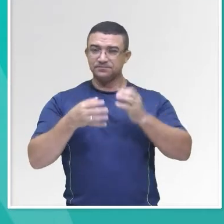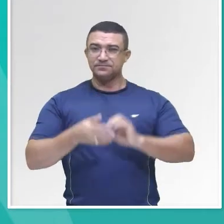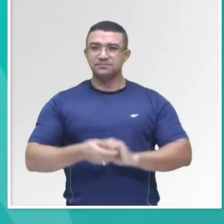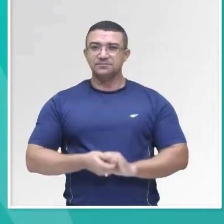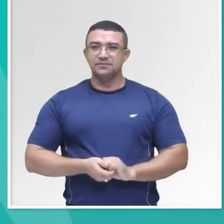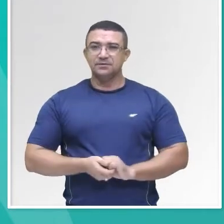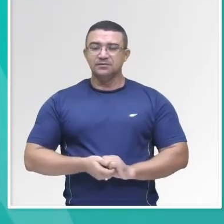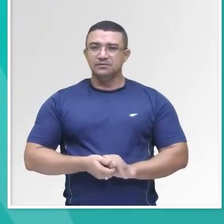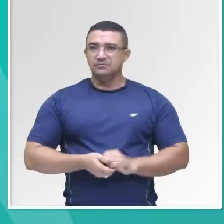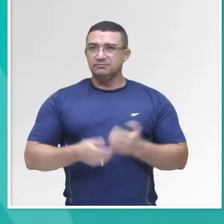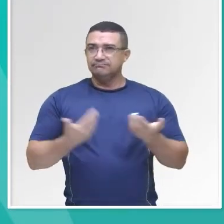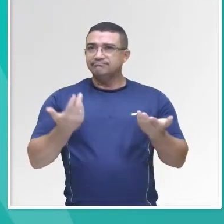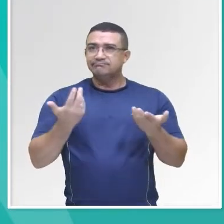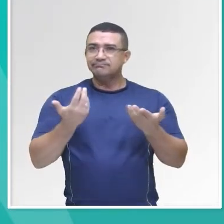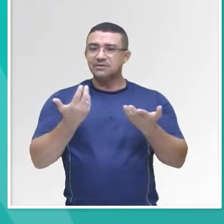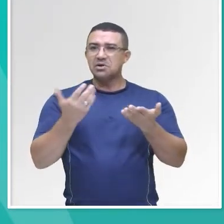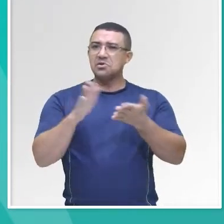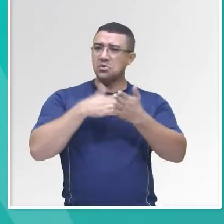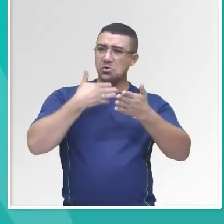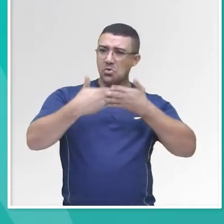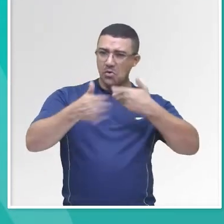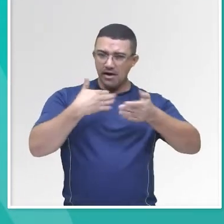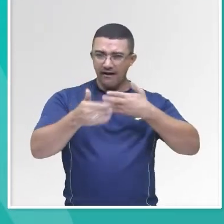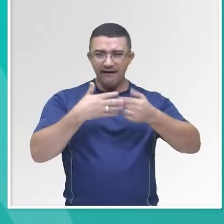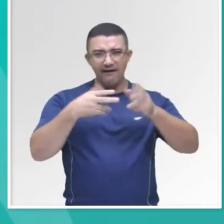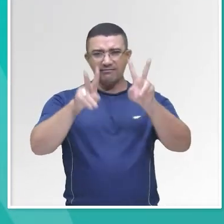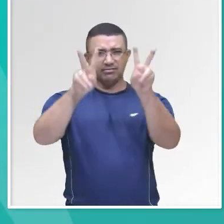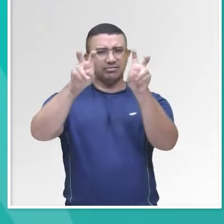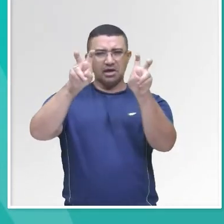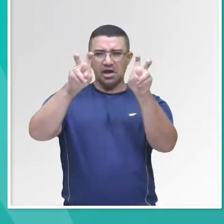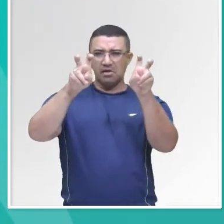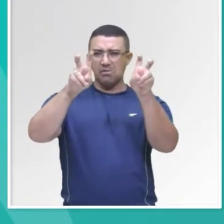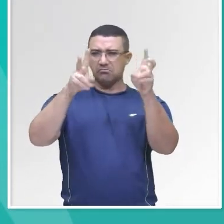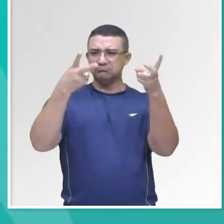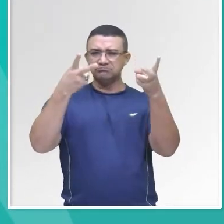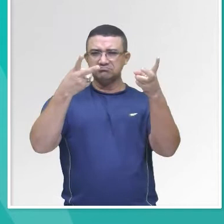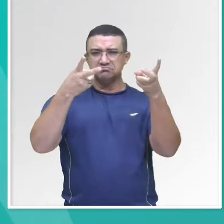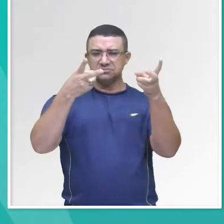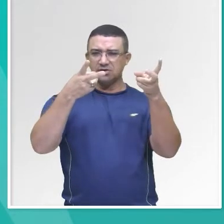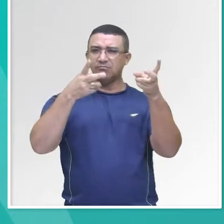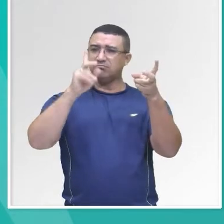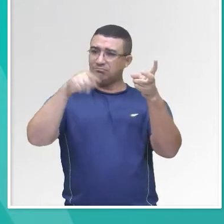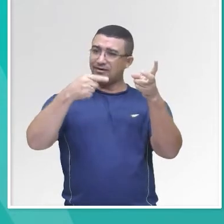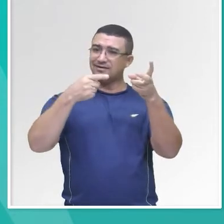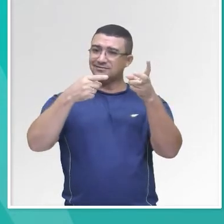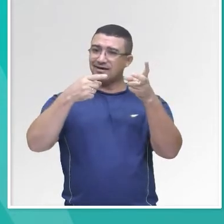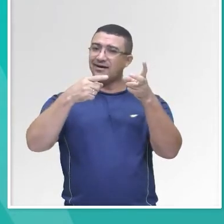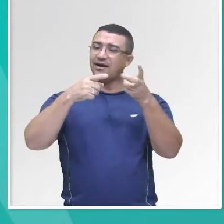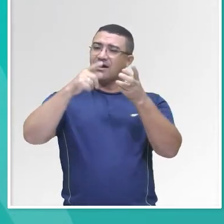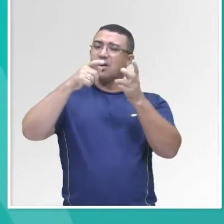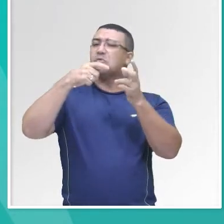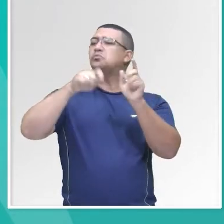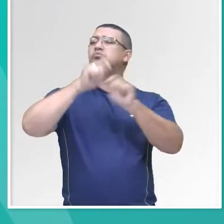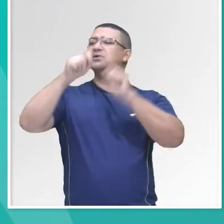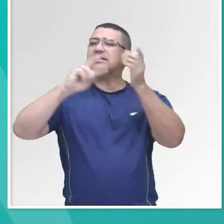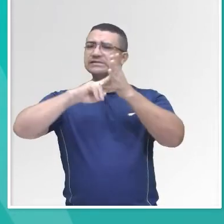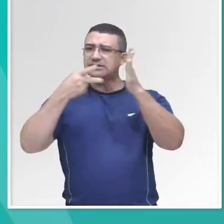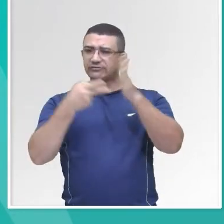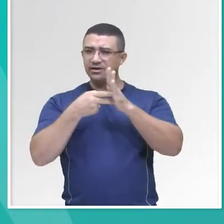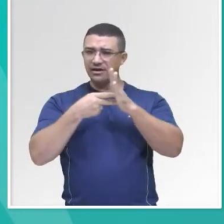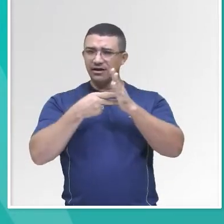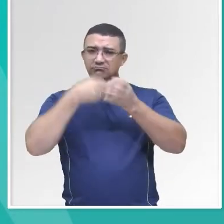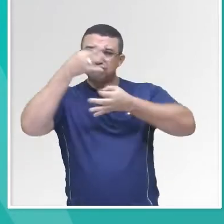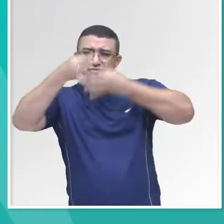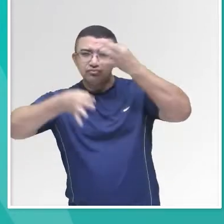sobre determinado assunto ou tema, tá certo? É argumentativo. O que é argumentar? É